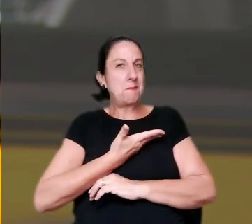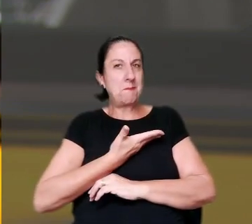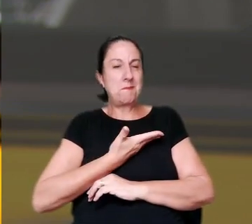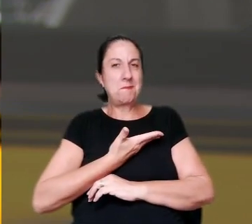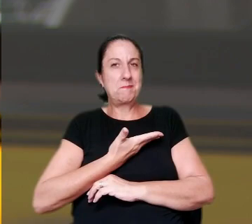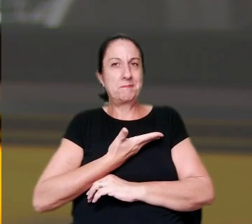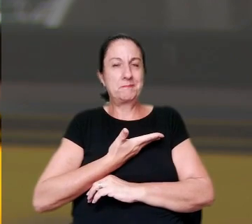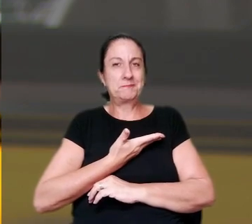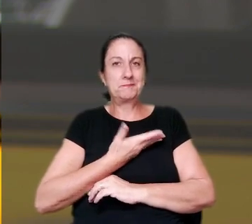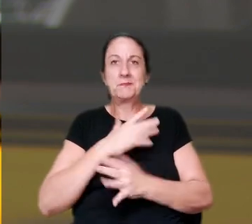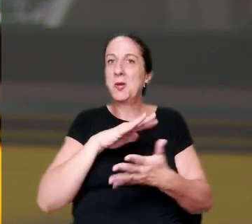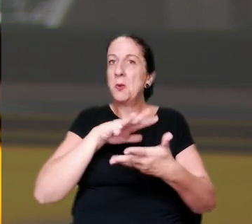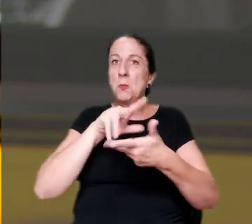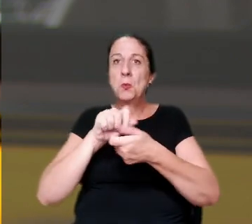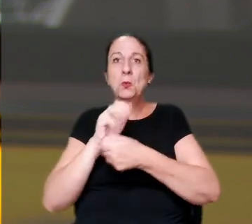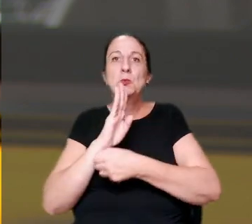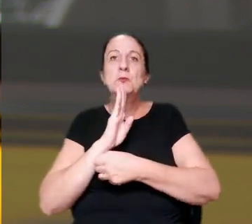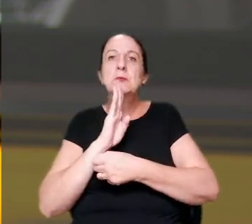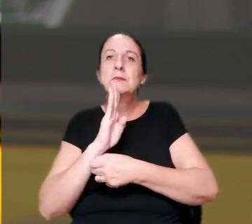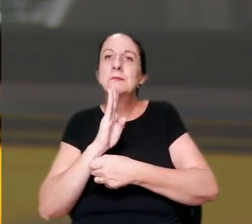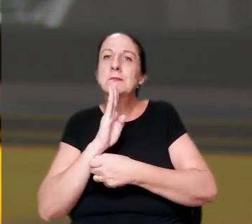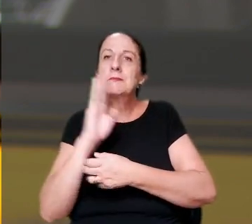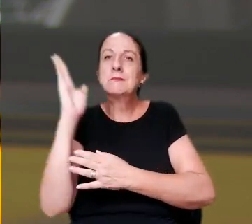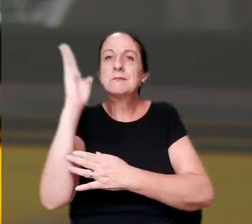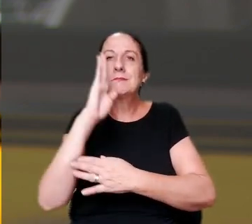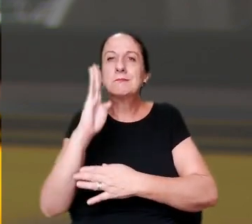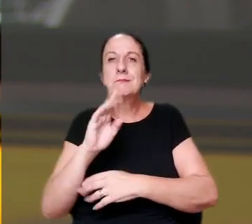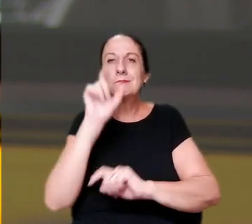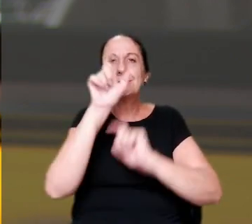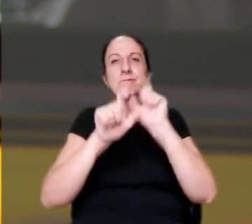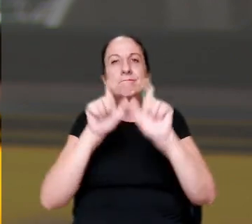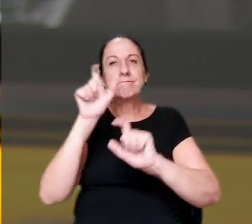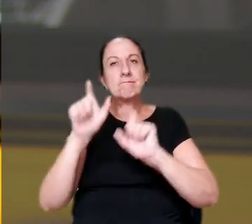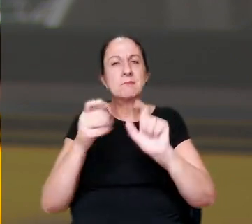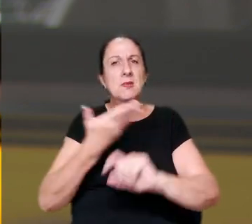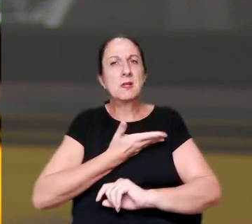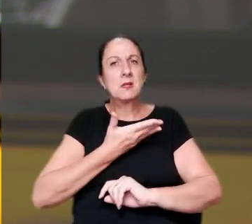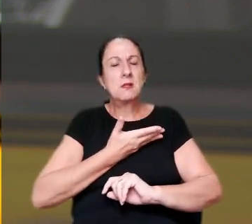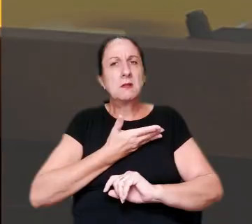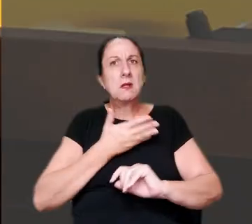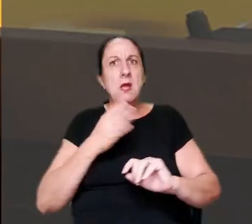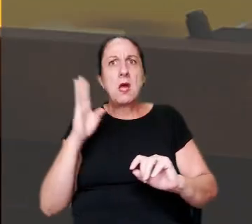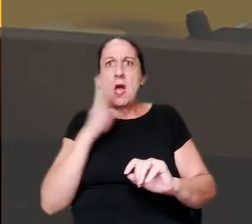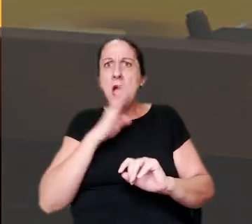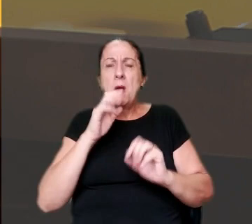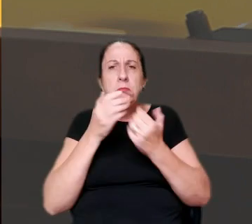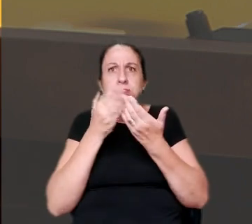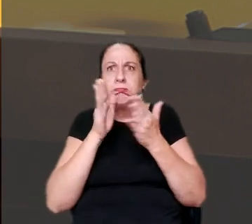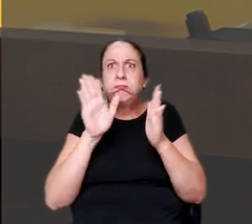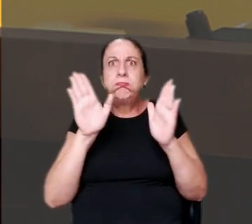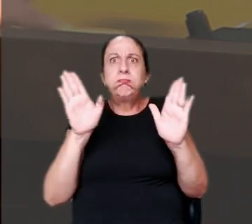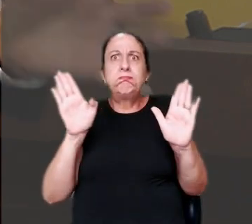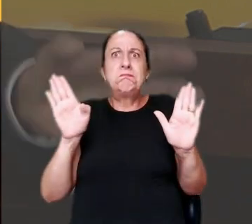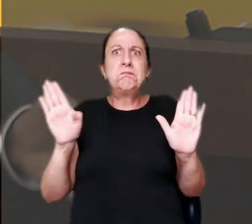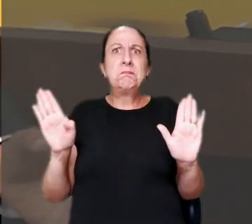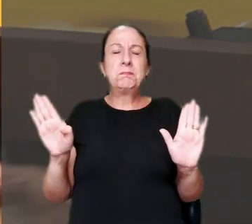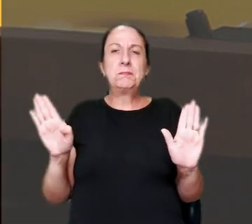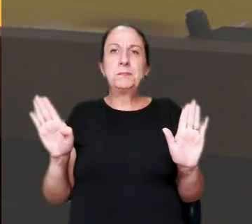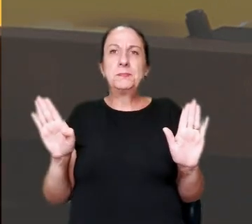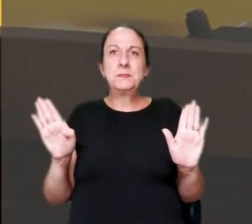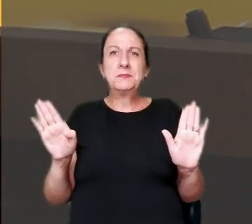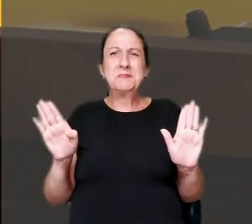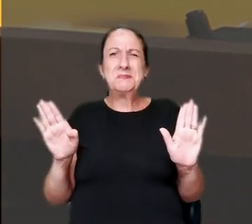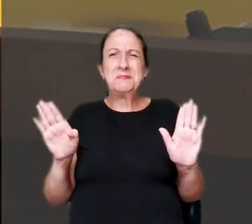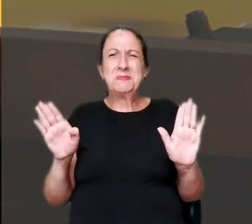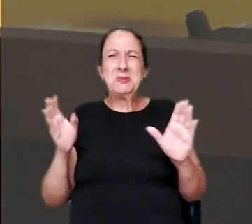cordial, né? O mundo conhecia o brasileiro como brasileiro cordial. E, de repente, abriram-se as